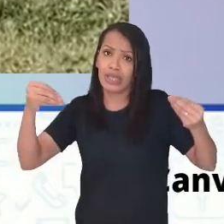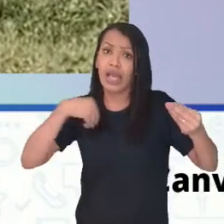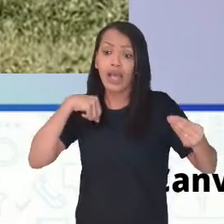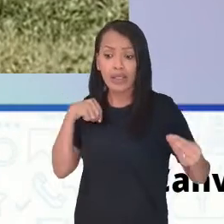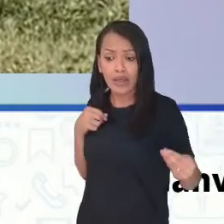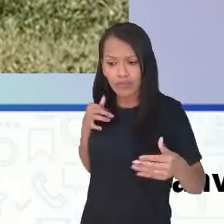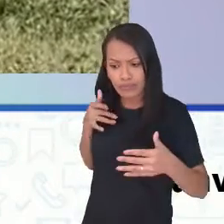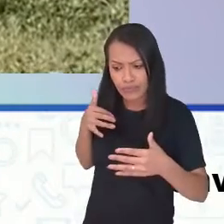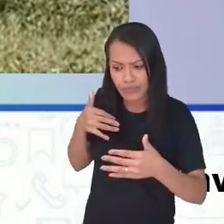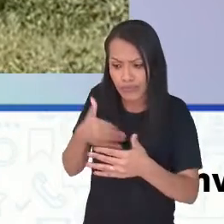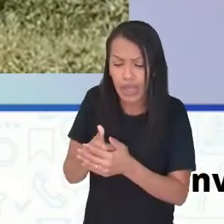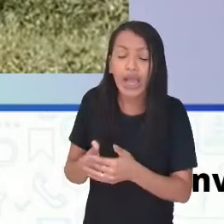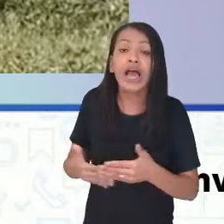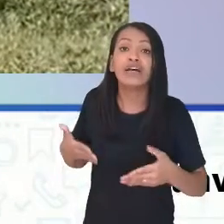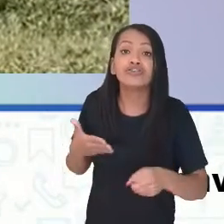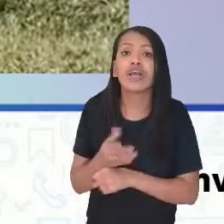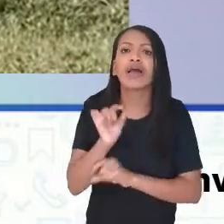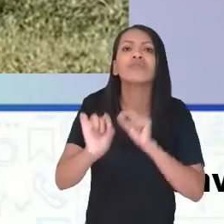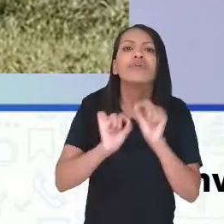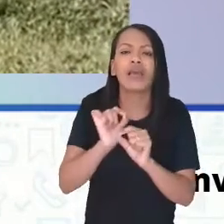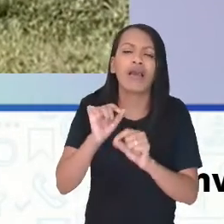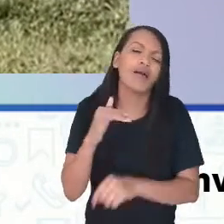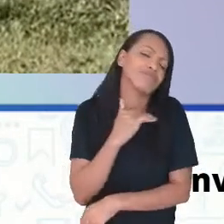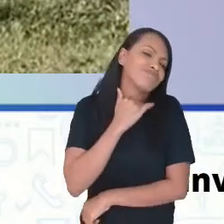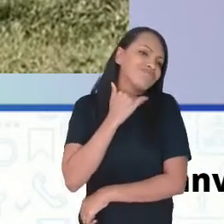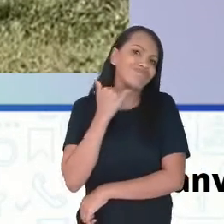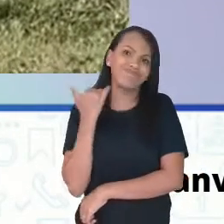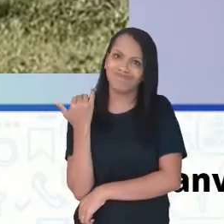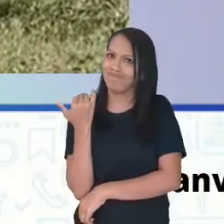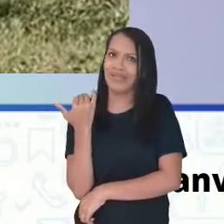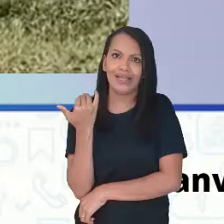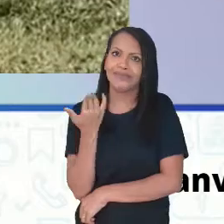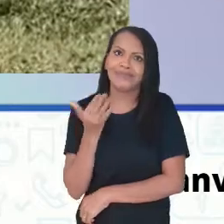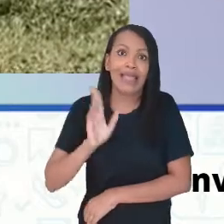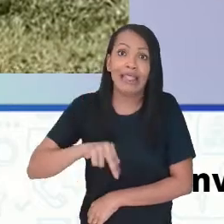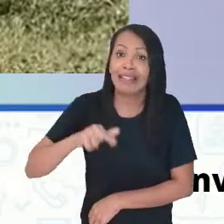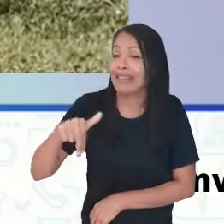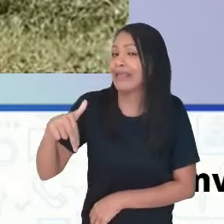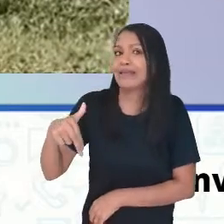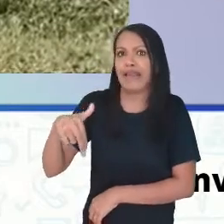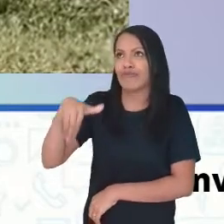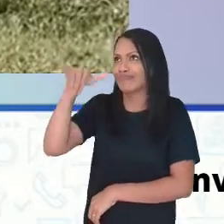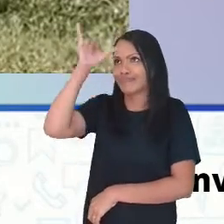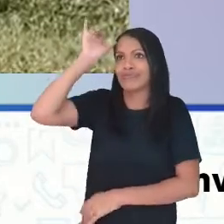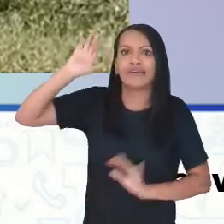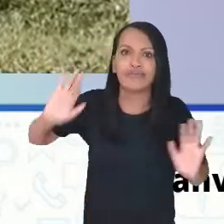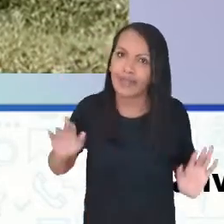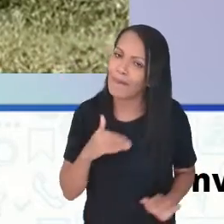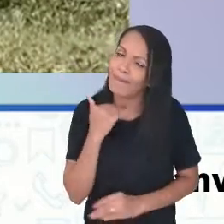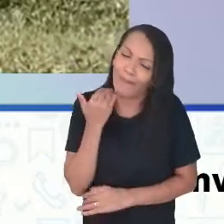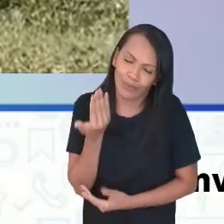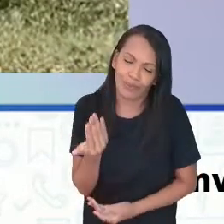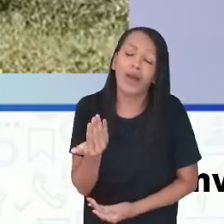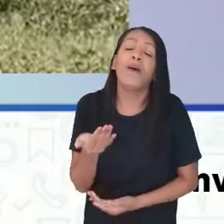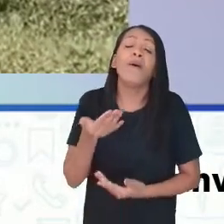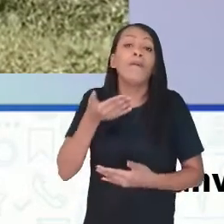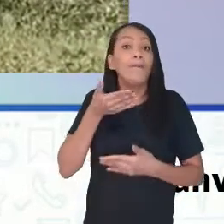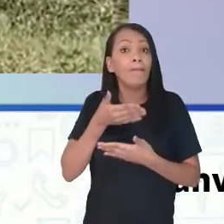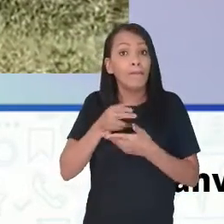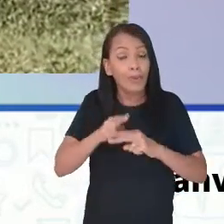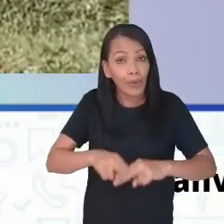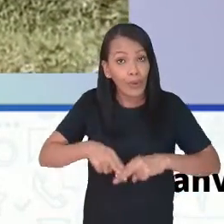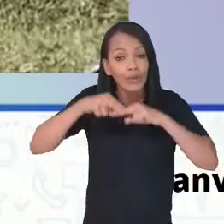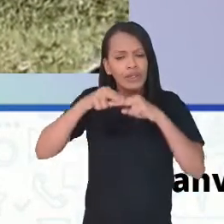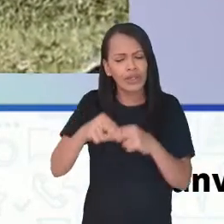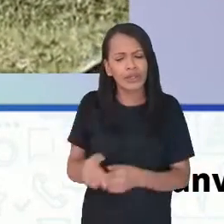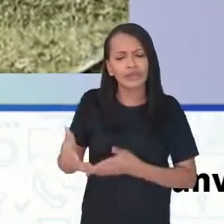a chegada é a partida e ninguém pode evitar. Por isso que o caminho tem que ser bem